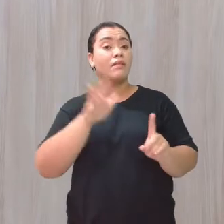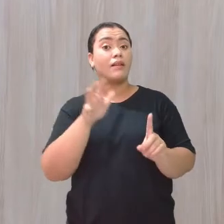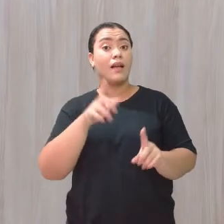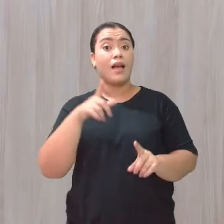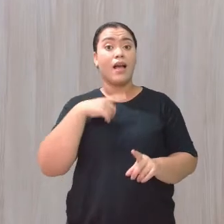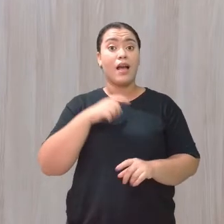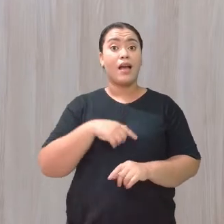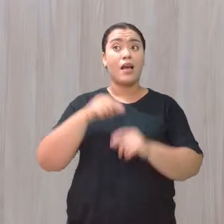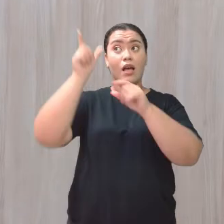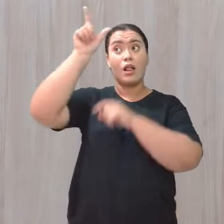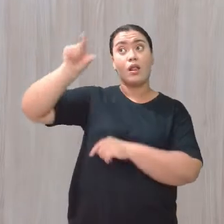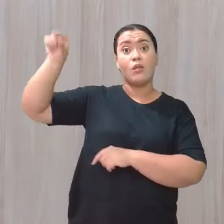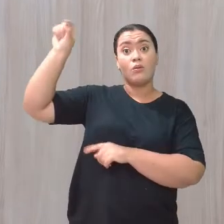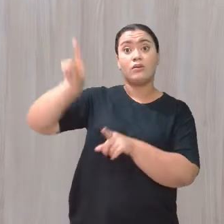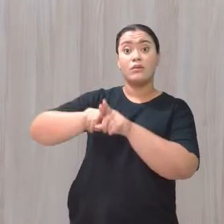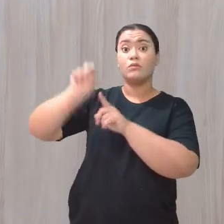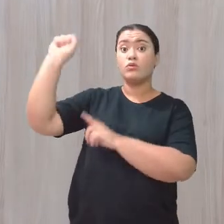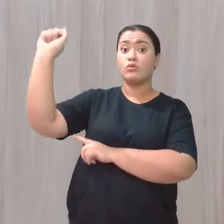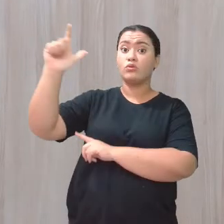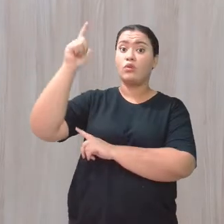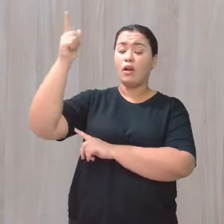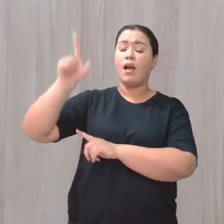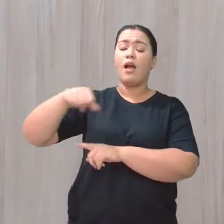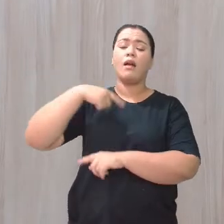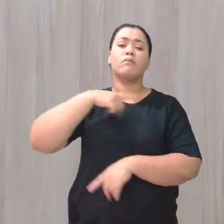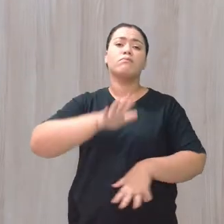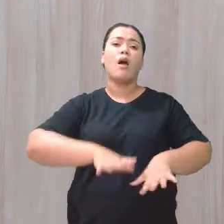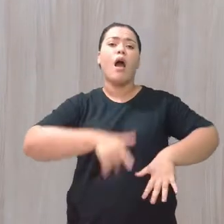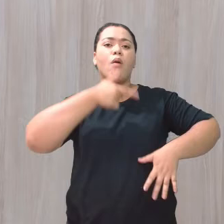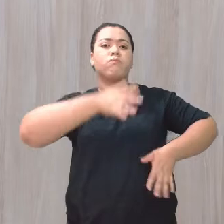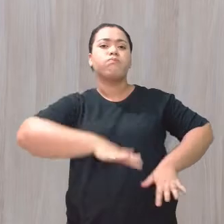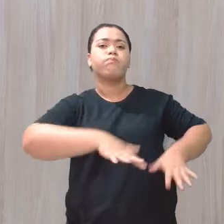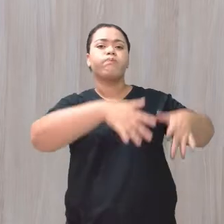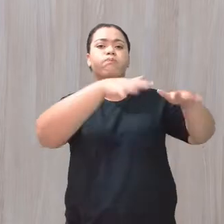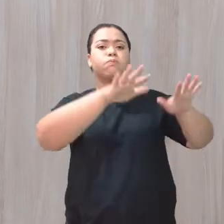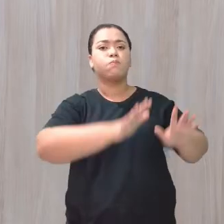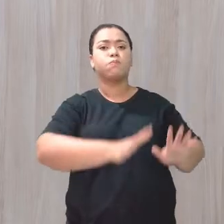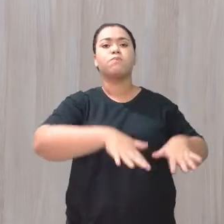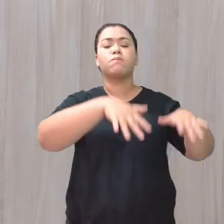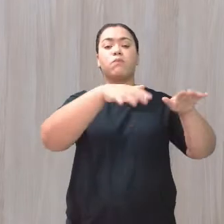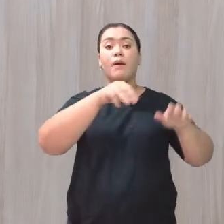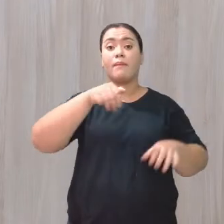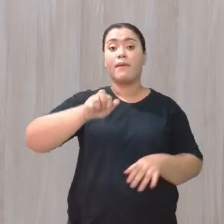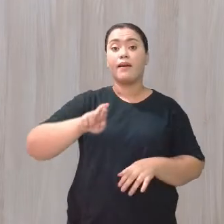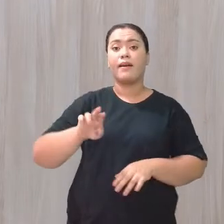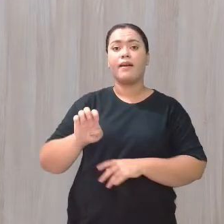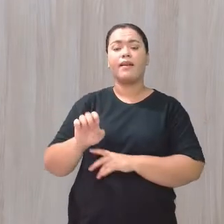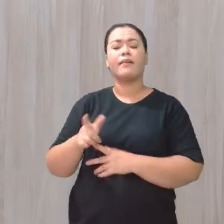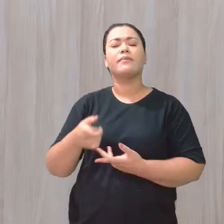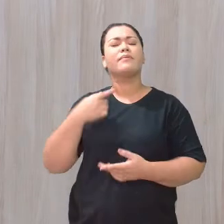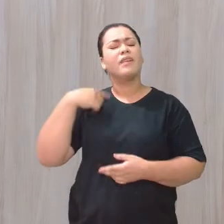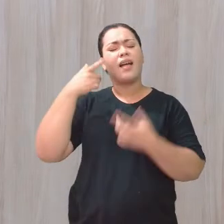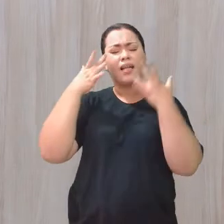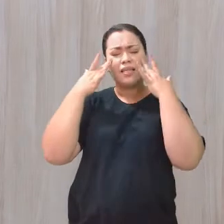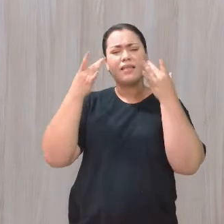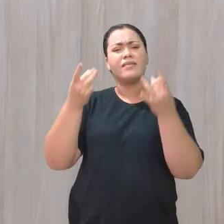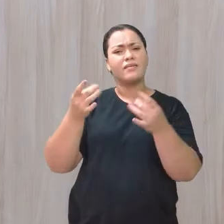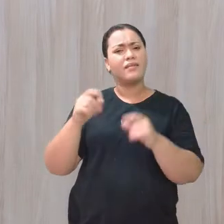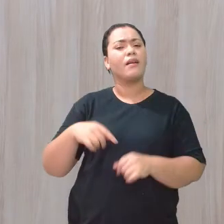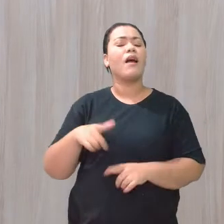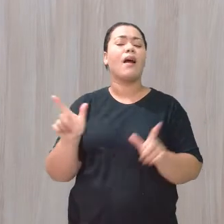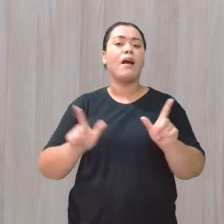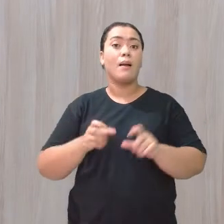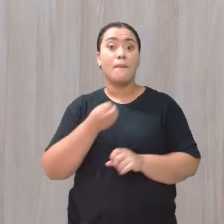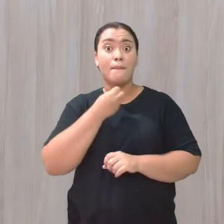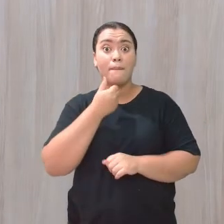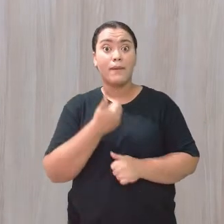a Lua, o Sol, na formação das marés. Então, prestem bastante atenção, vai ser uma aula bem interessante, tá certo?